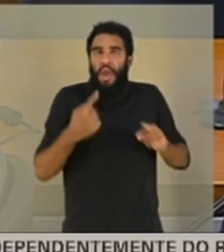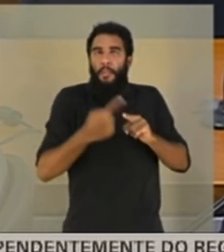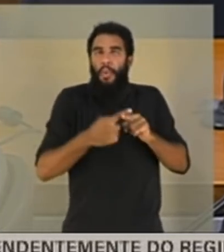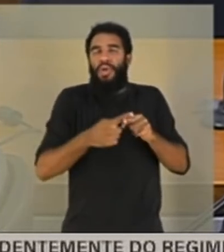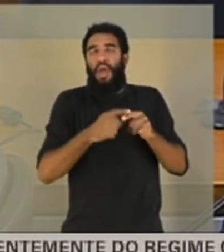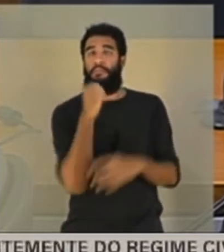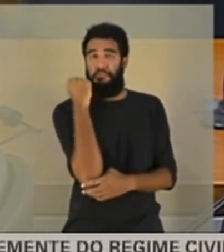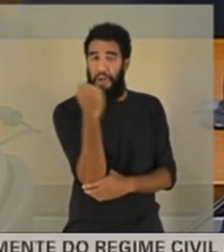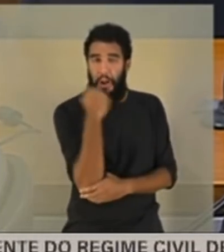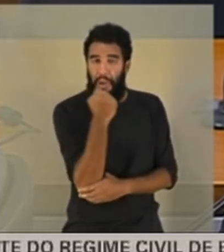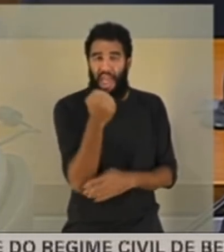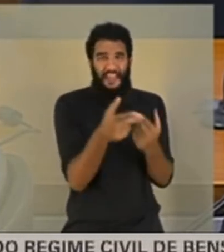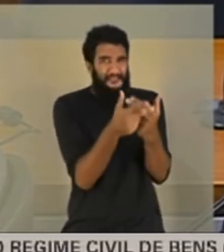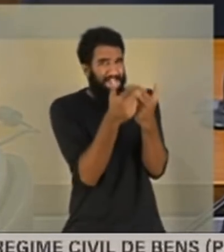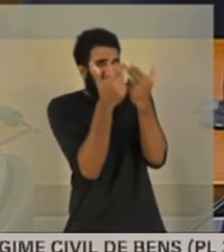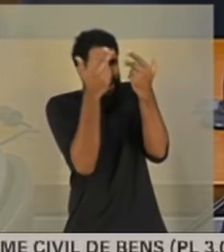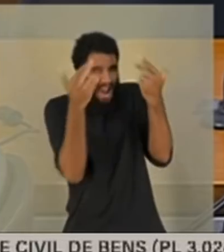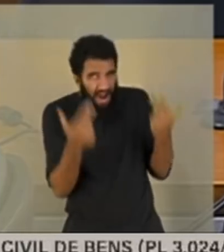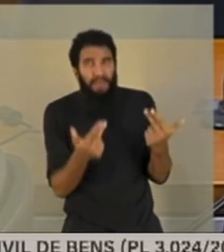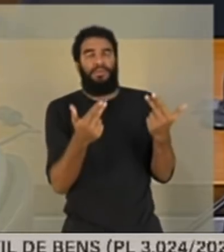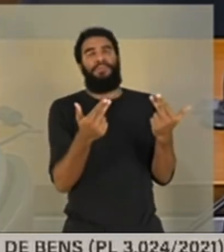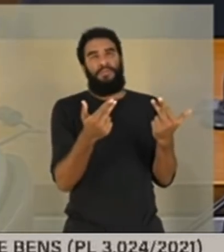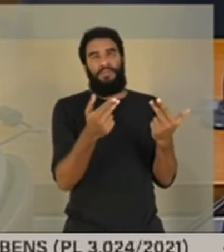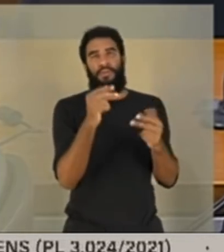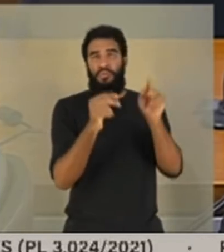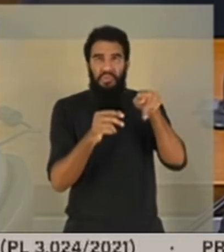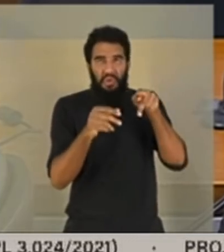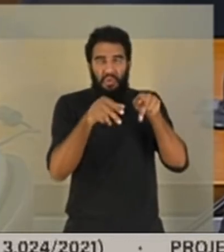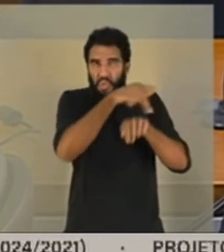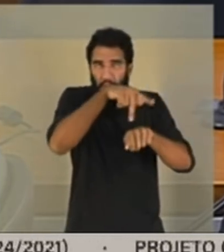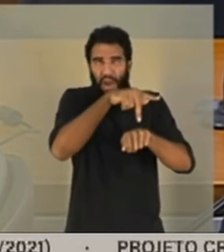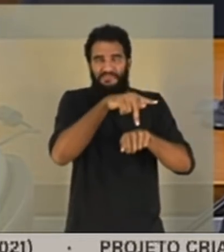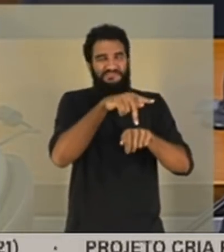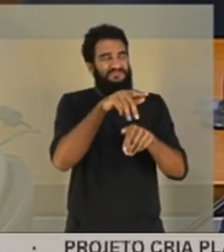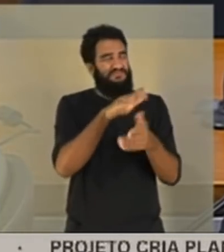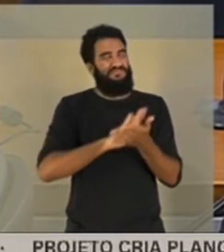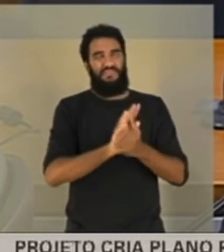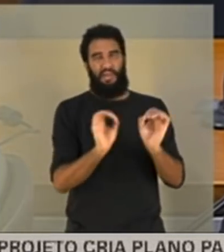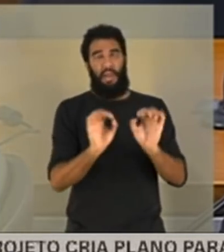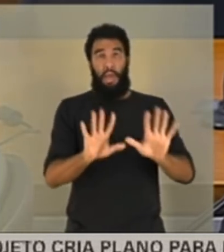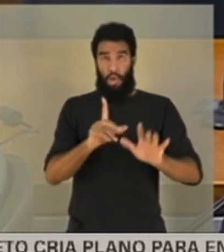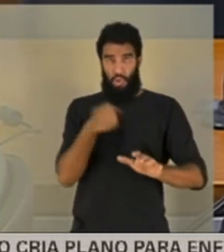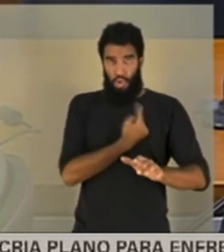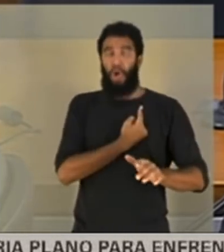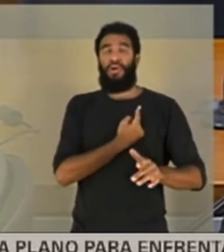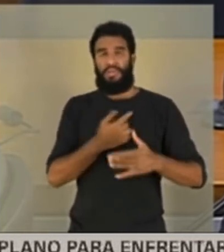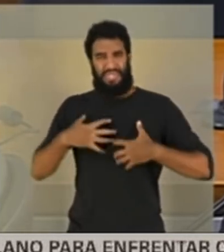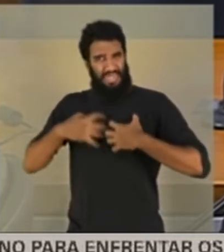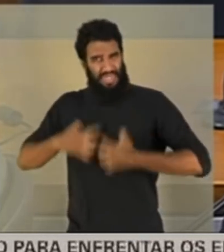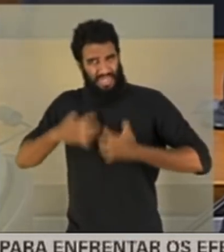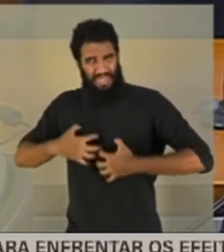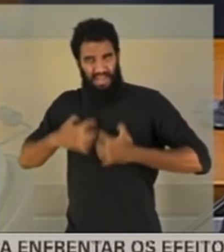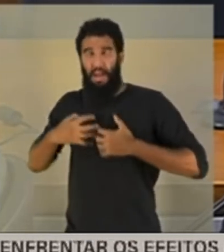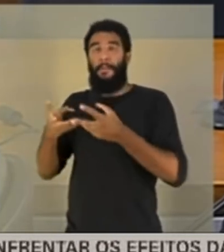múltipla que se estabeleceu no nosso país. Para nossa perplexidade e revolta, ouvimos